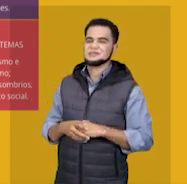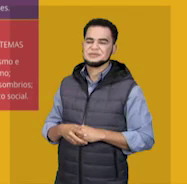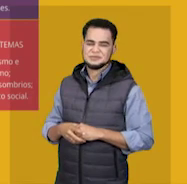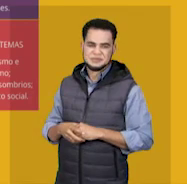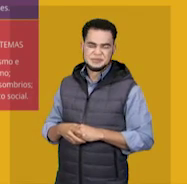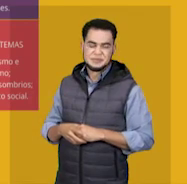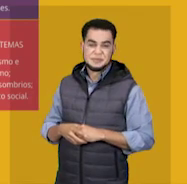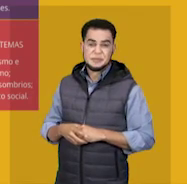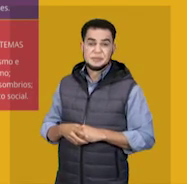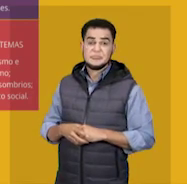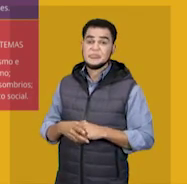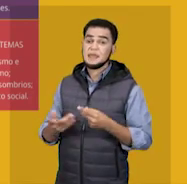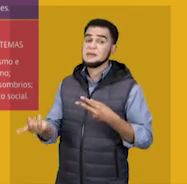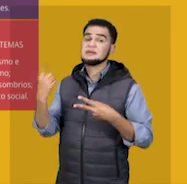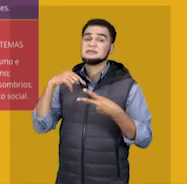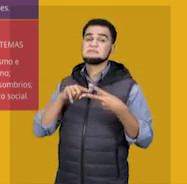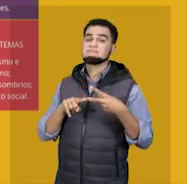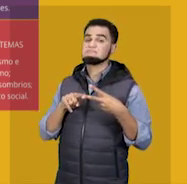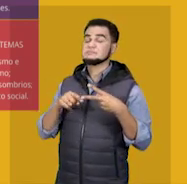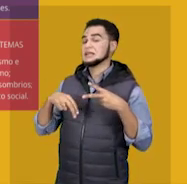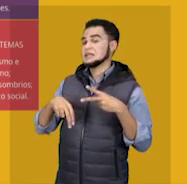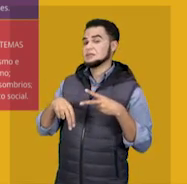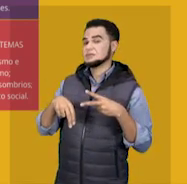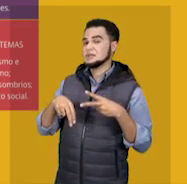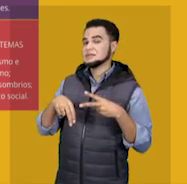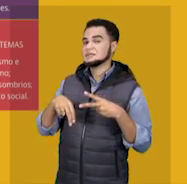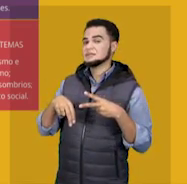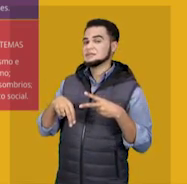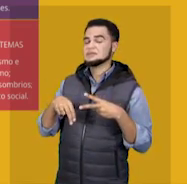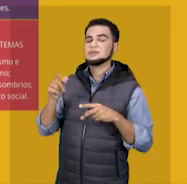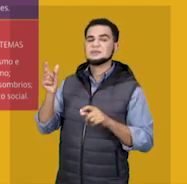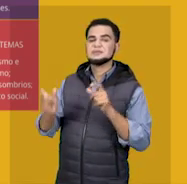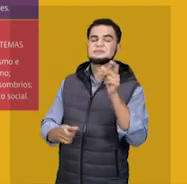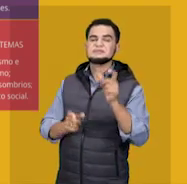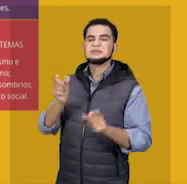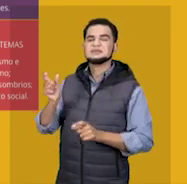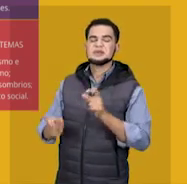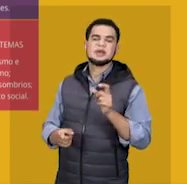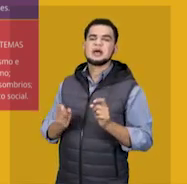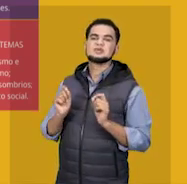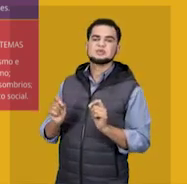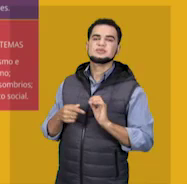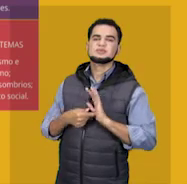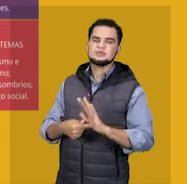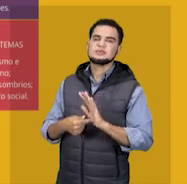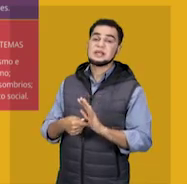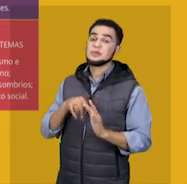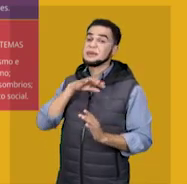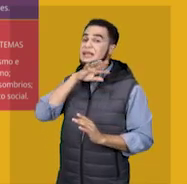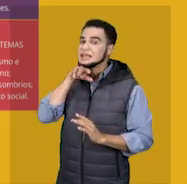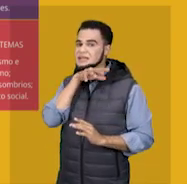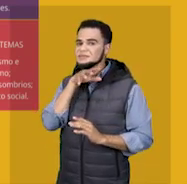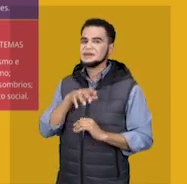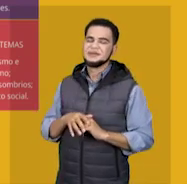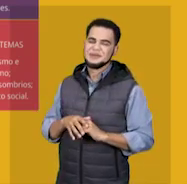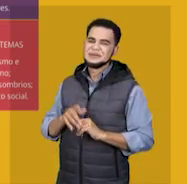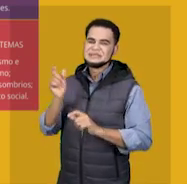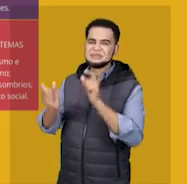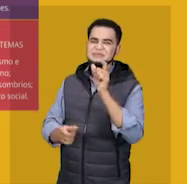Assis. Enquanto que no naturalismo, o personagem, o ser humano é mostrado como animal,